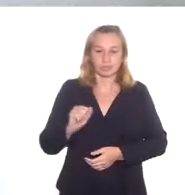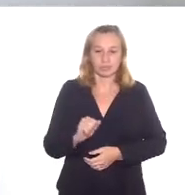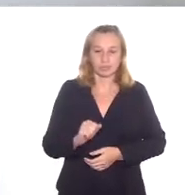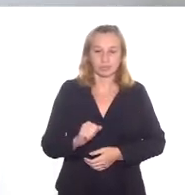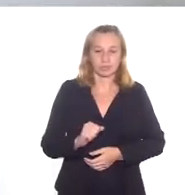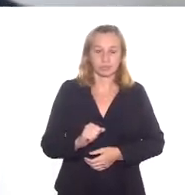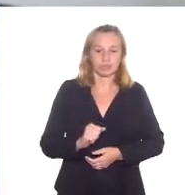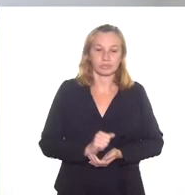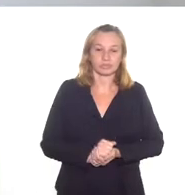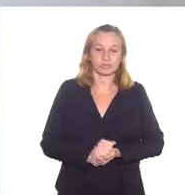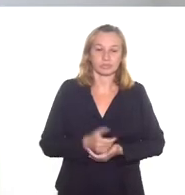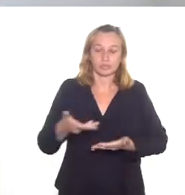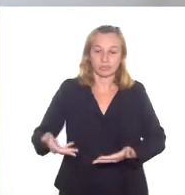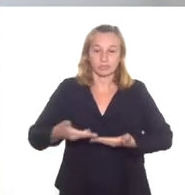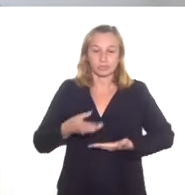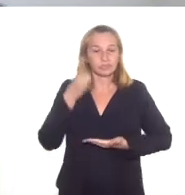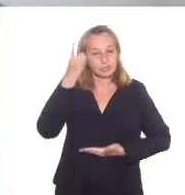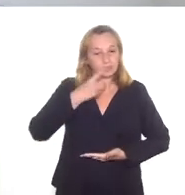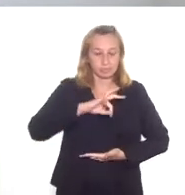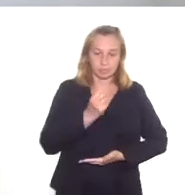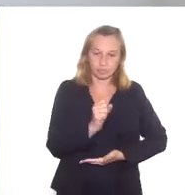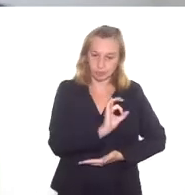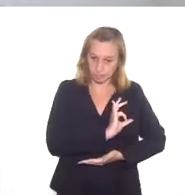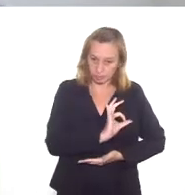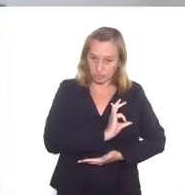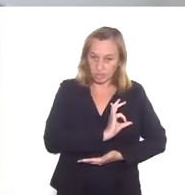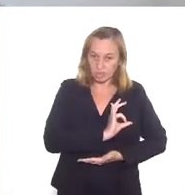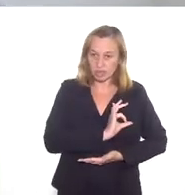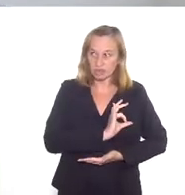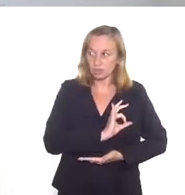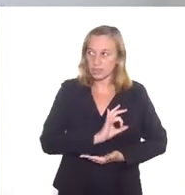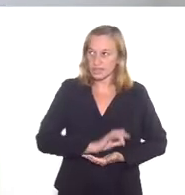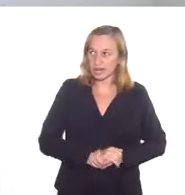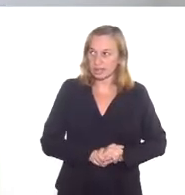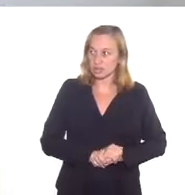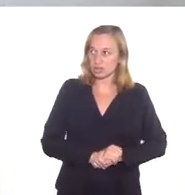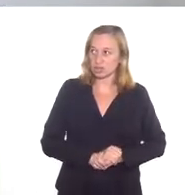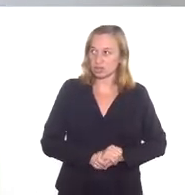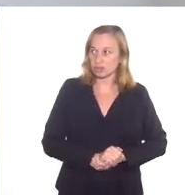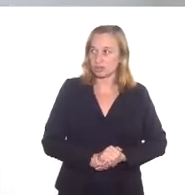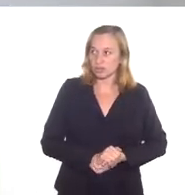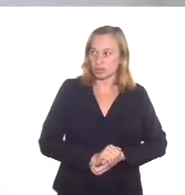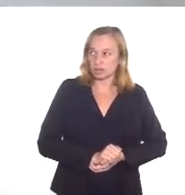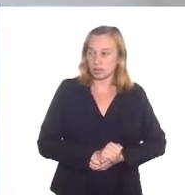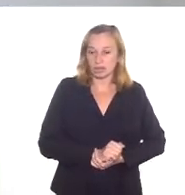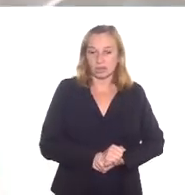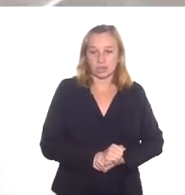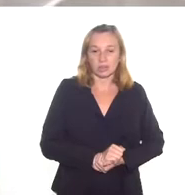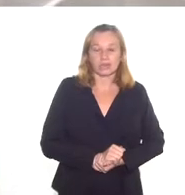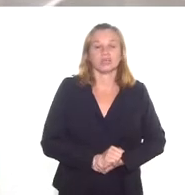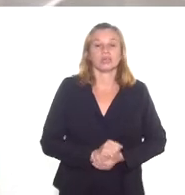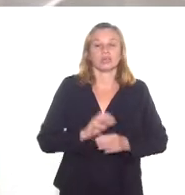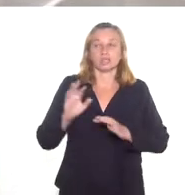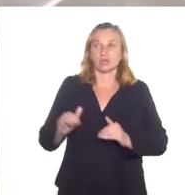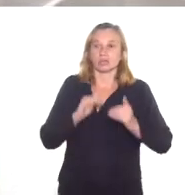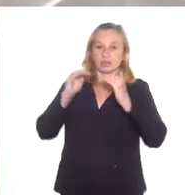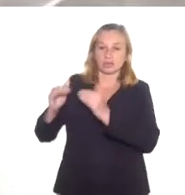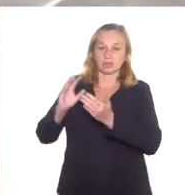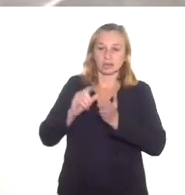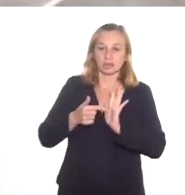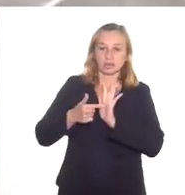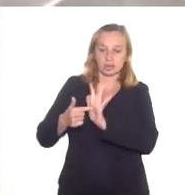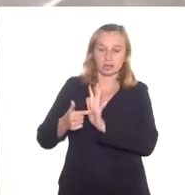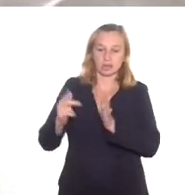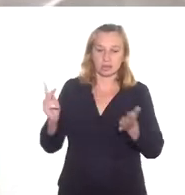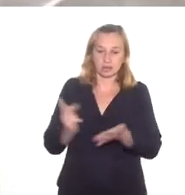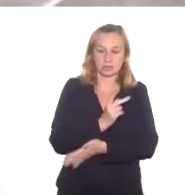a presidência convida a deputada Marta Rocha a fazer a leitura da ata da sessão anterior. A ata reflete com exatidão o